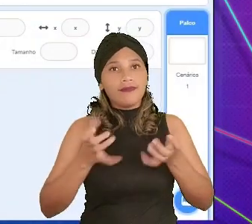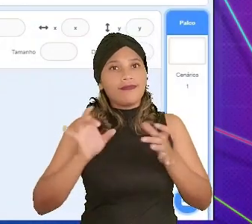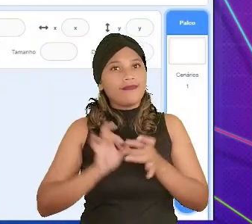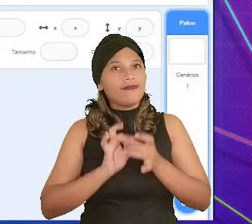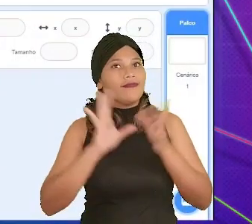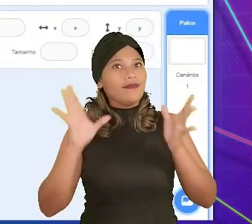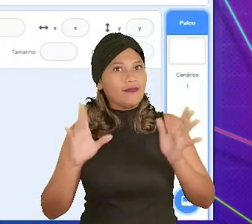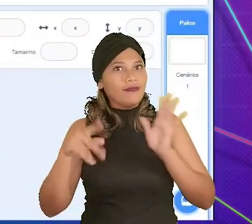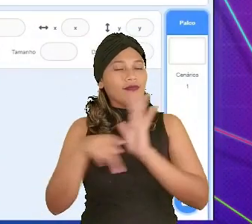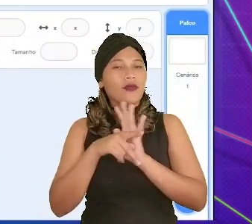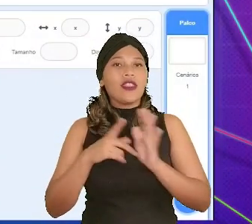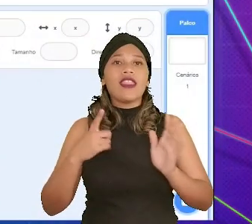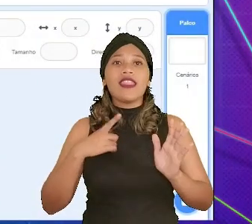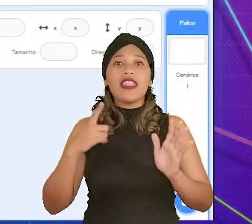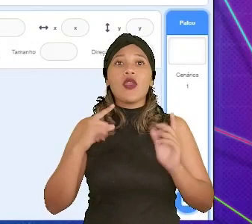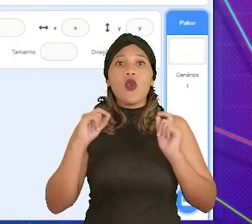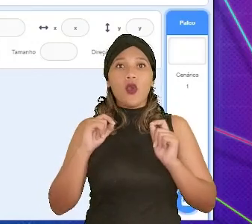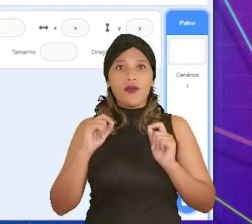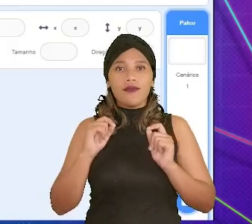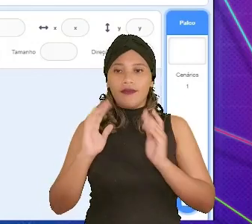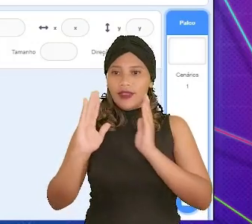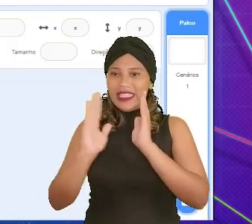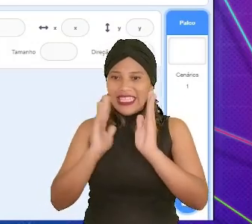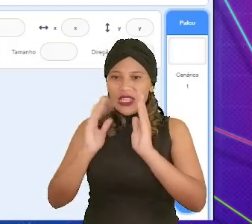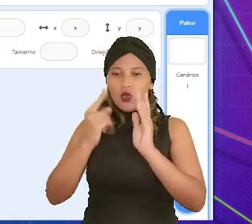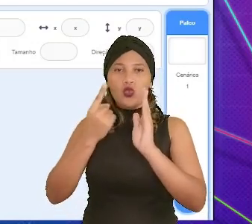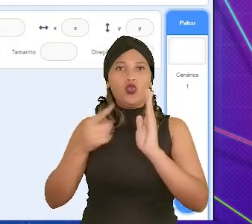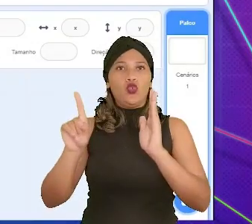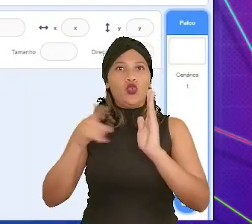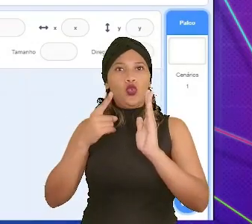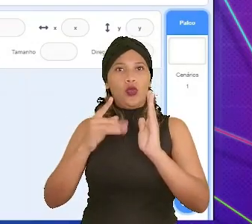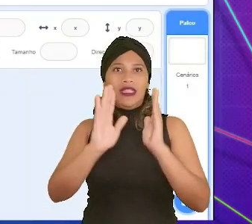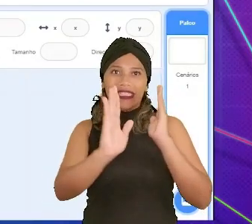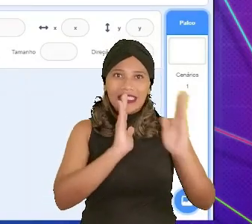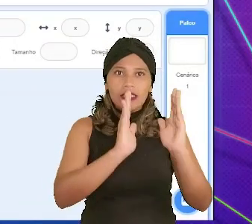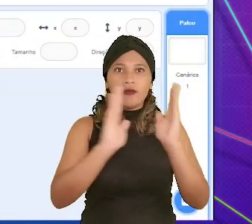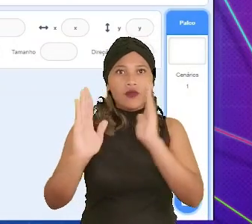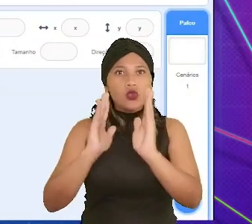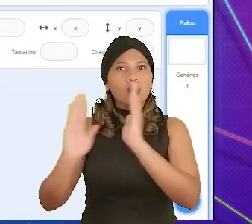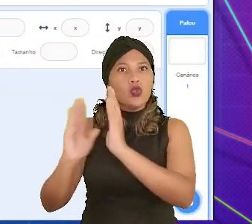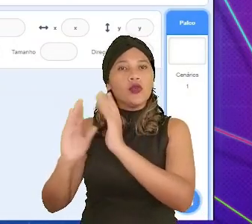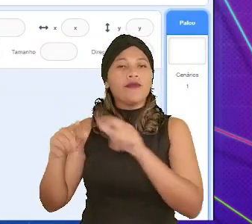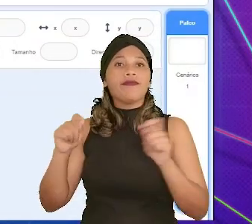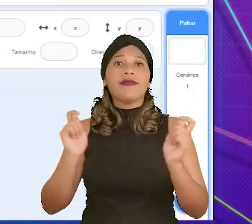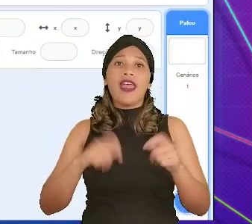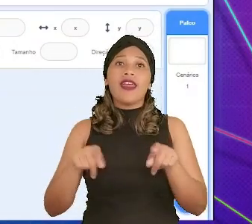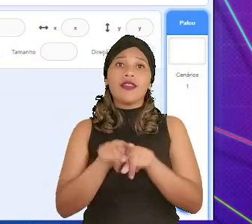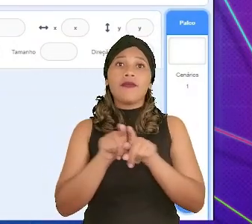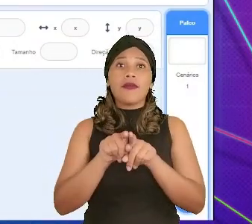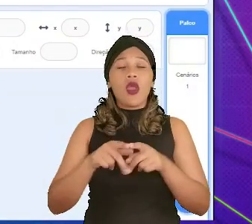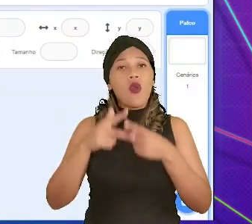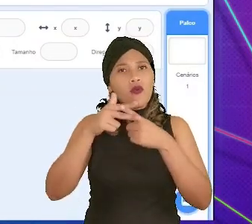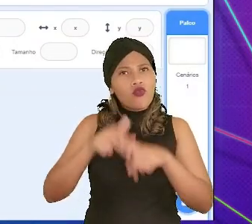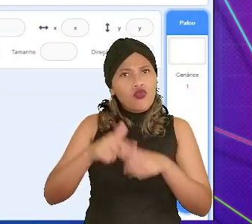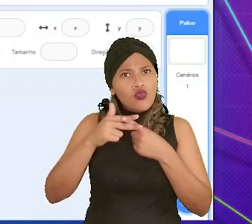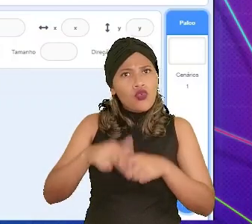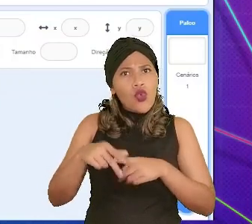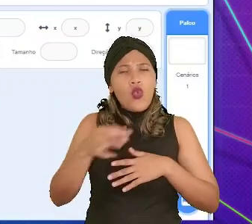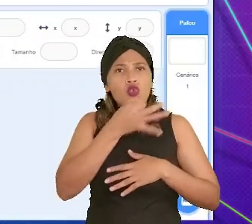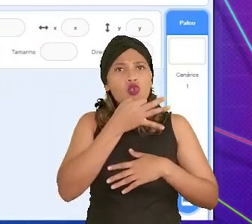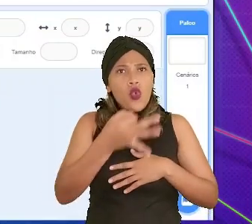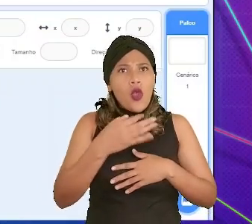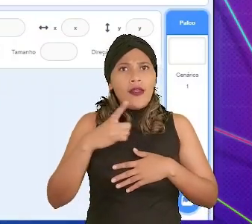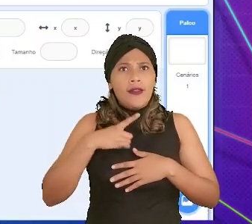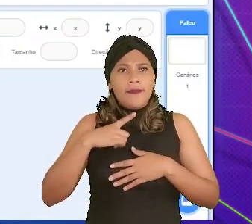queremos disponível na parte de ciclos de som. Nós podemos também configurar os scratch cards para que os